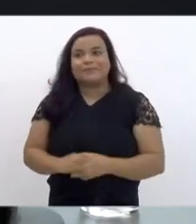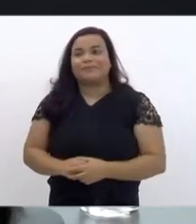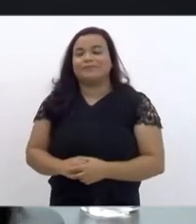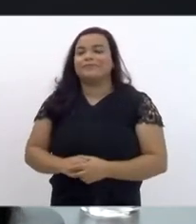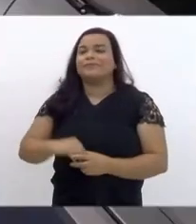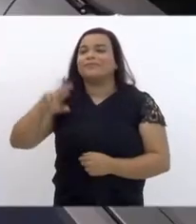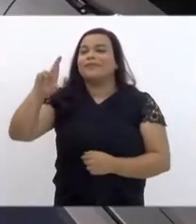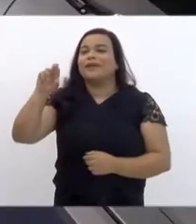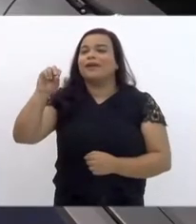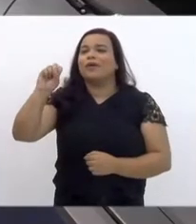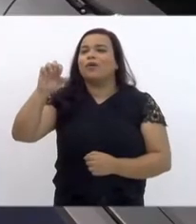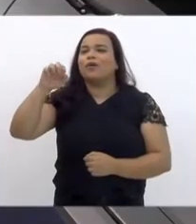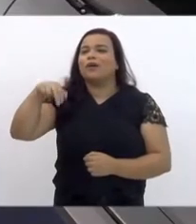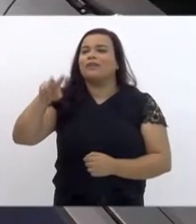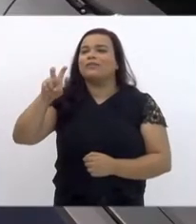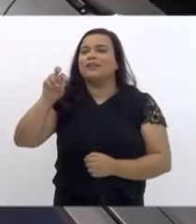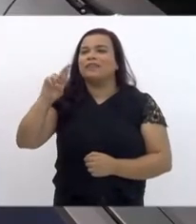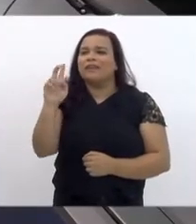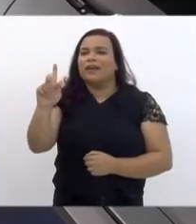Rosenberg.